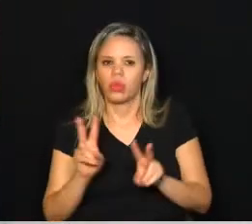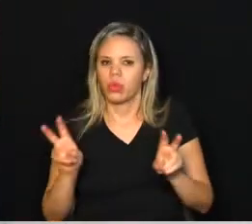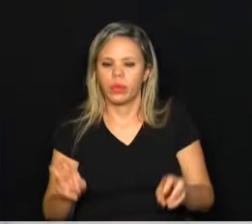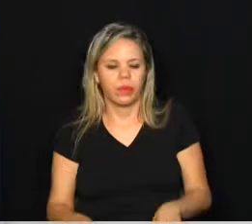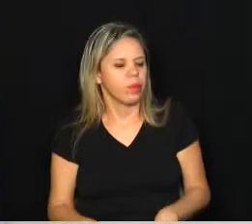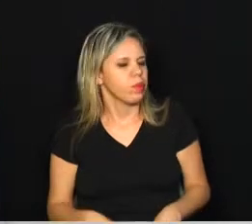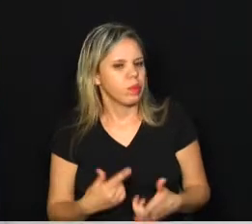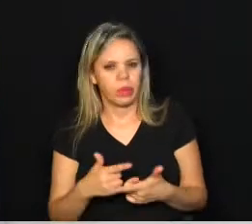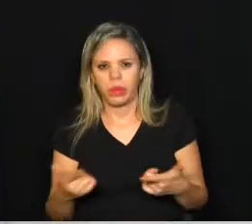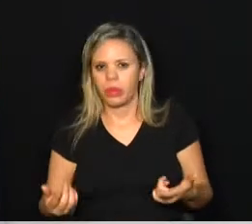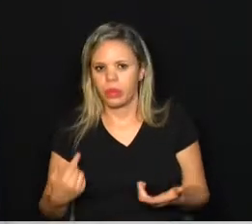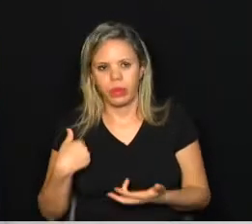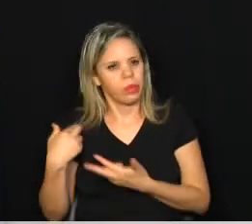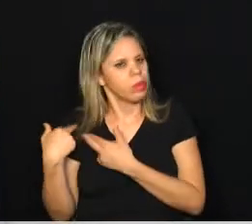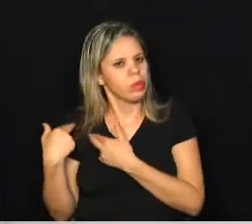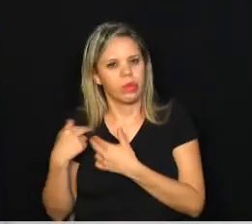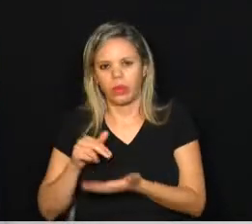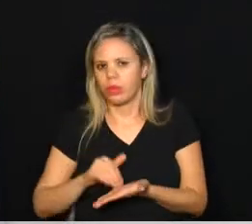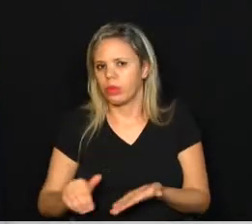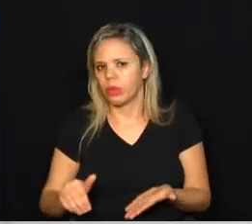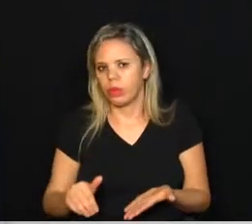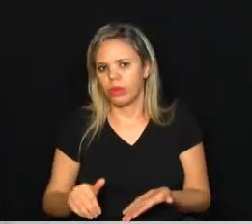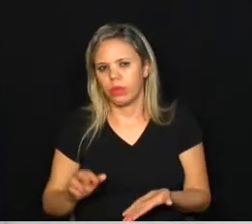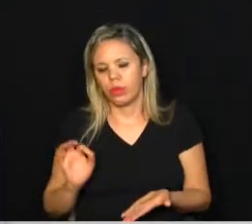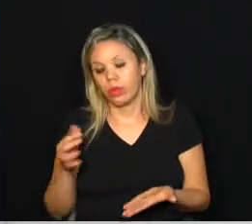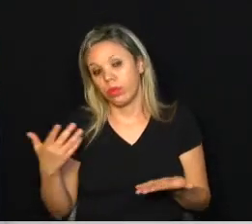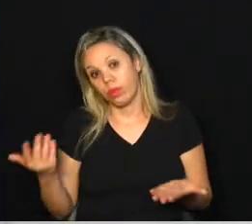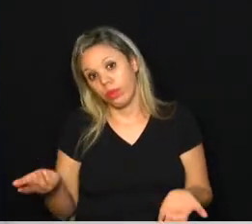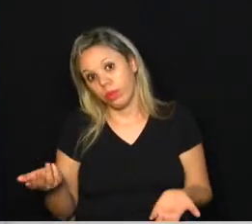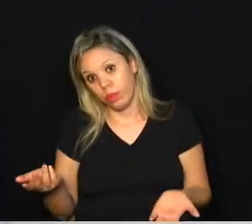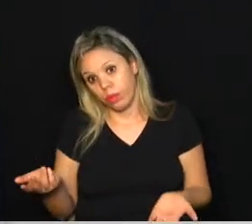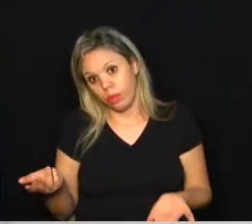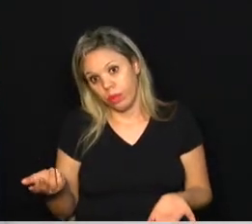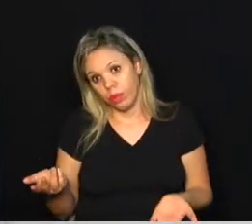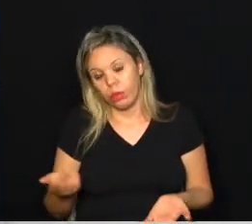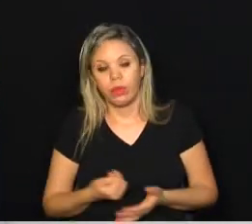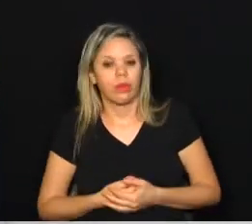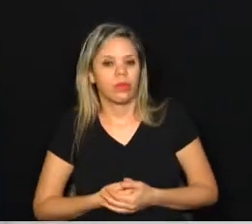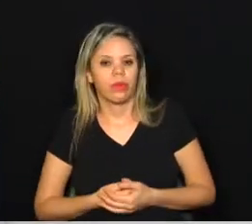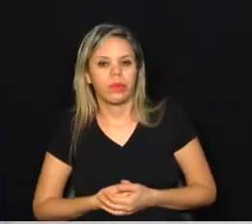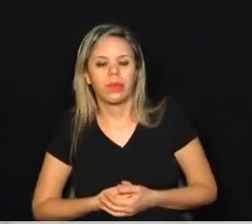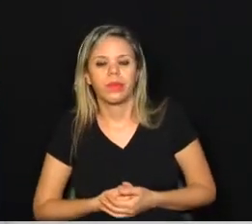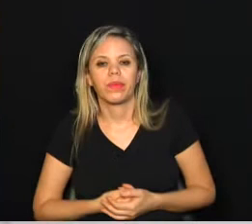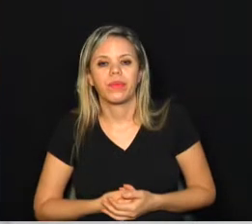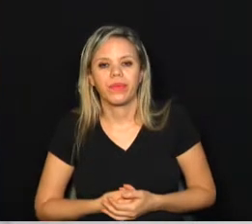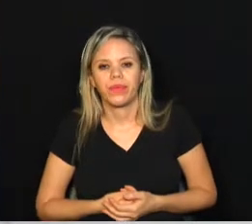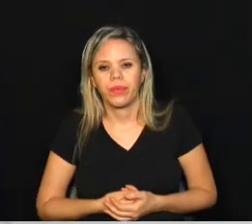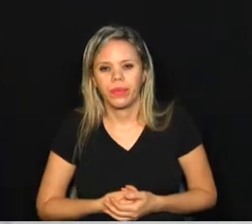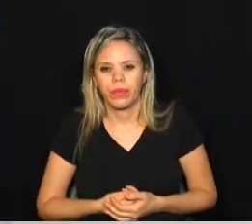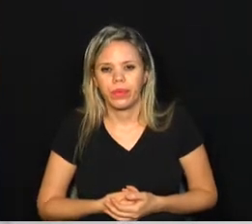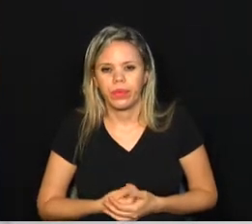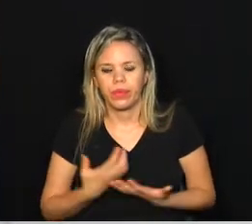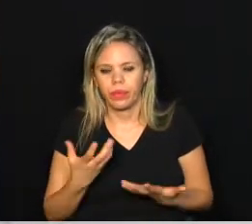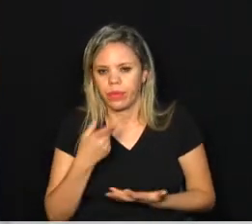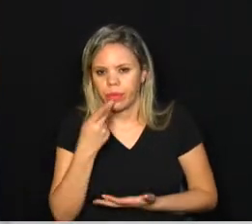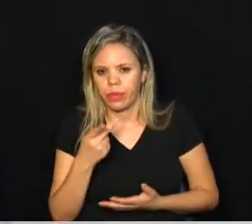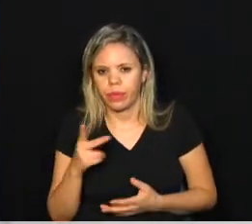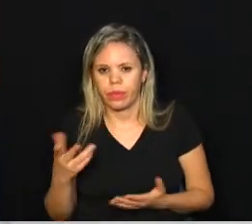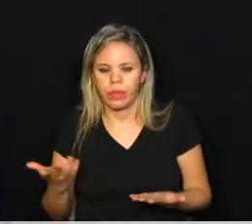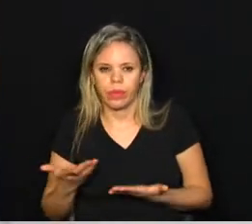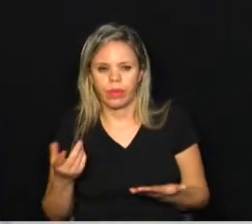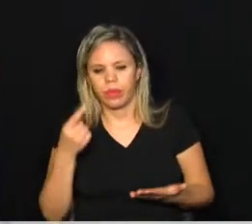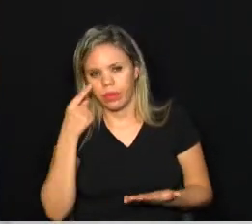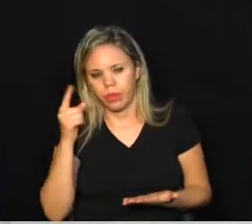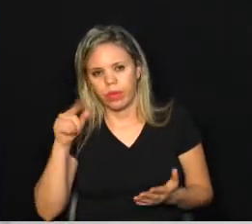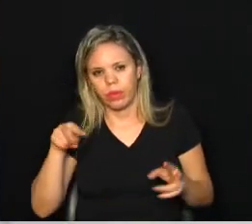porque não está aqui na nossa pasta exatamente aí o tema. né? Mas quero dizer que a gente está